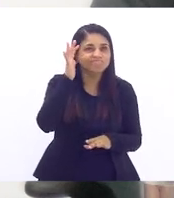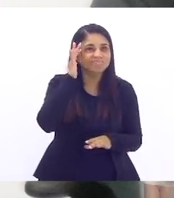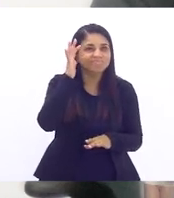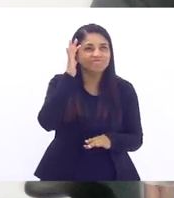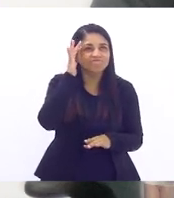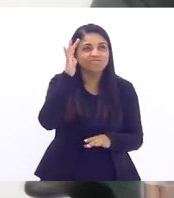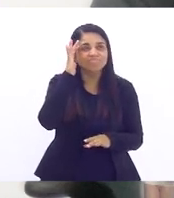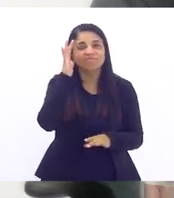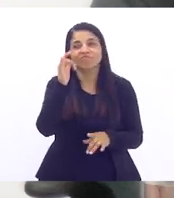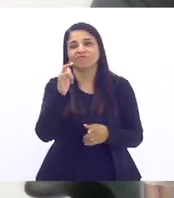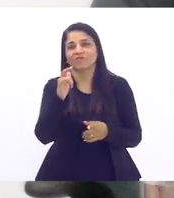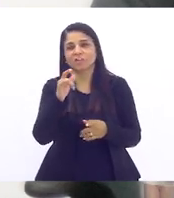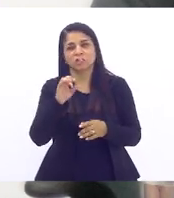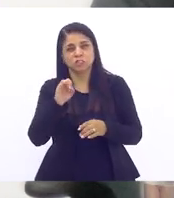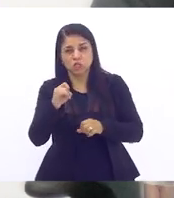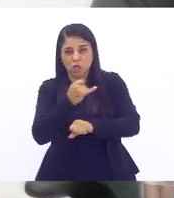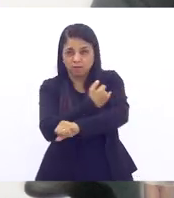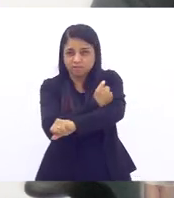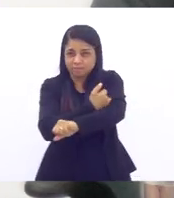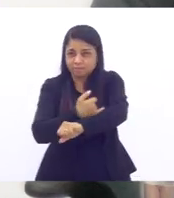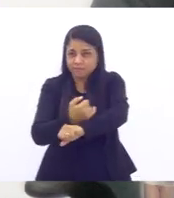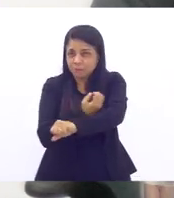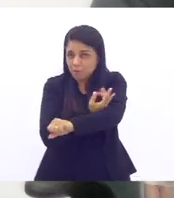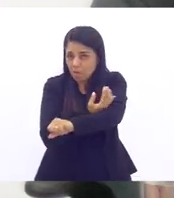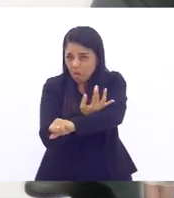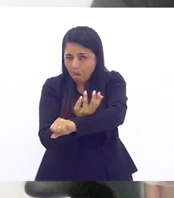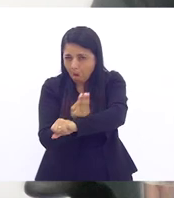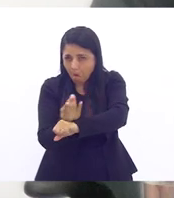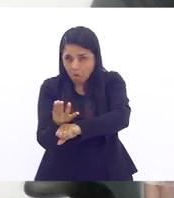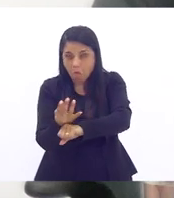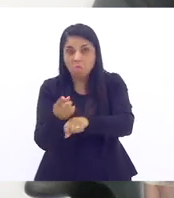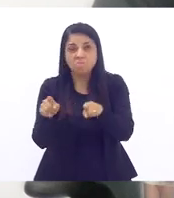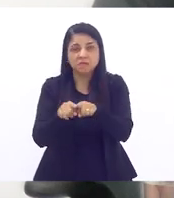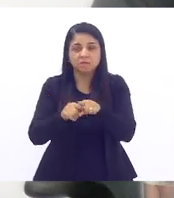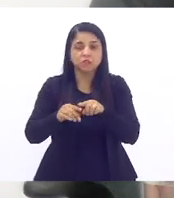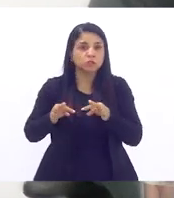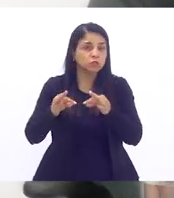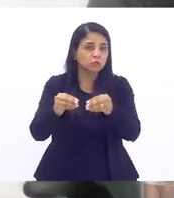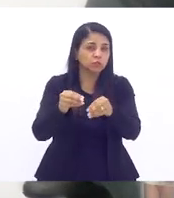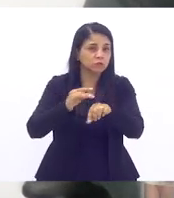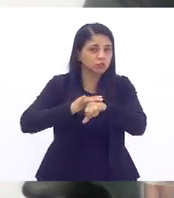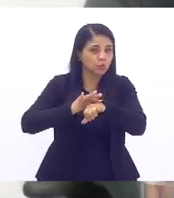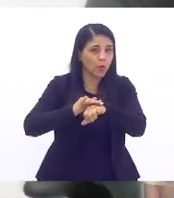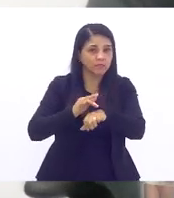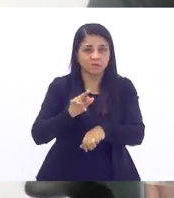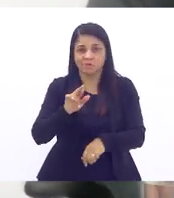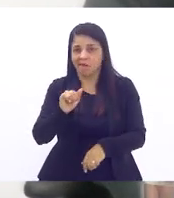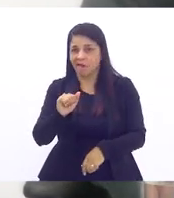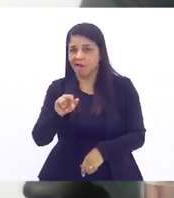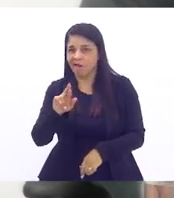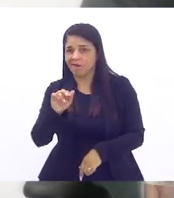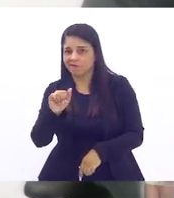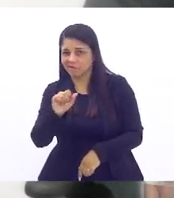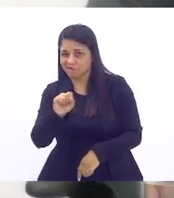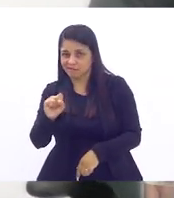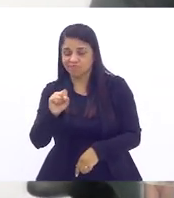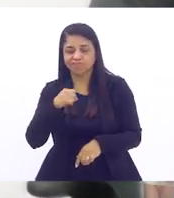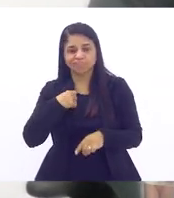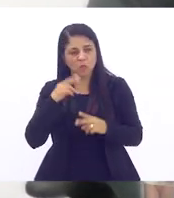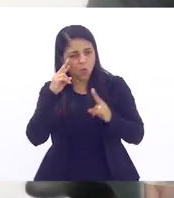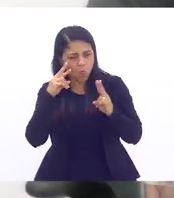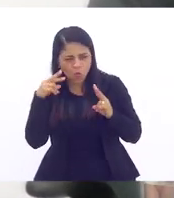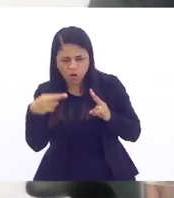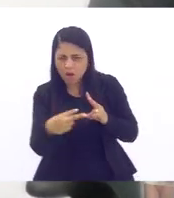que acho que não só epidermólise bolhosa mas todas as doenças raras devem devem ter esse olhar cuidadoso não